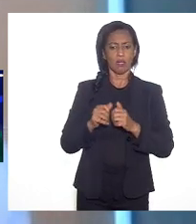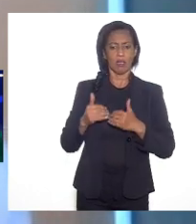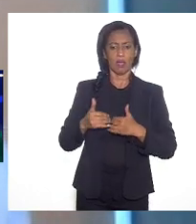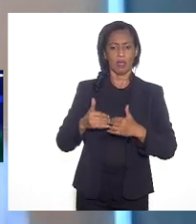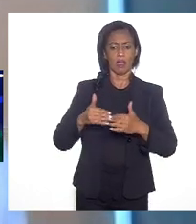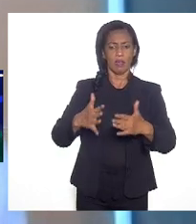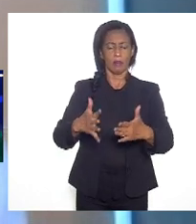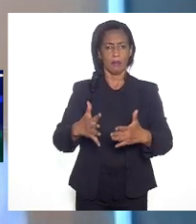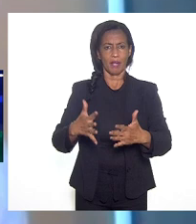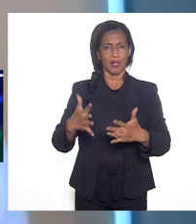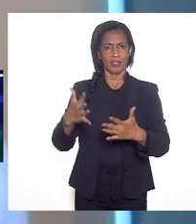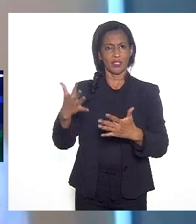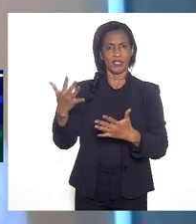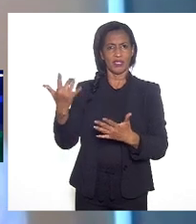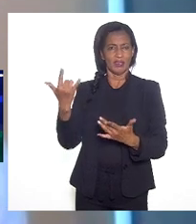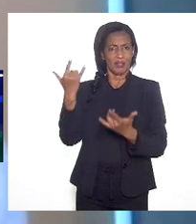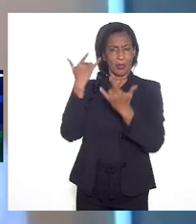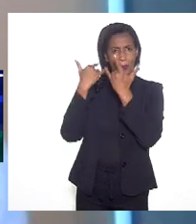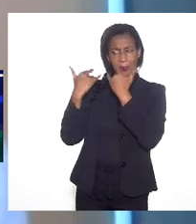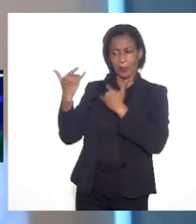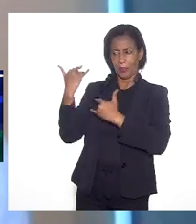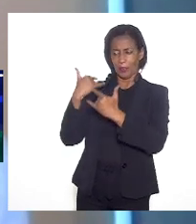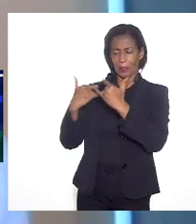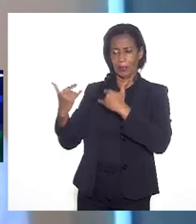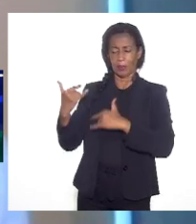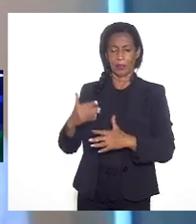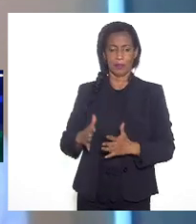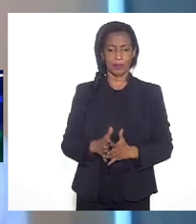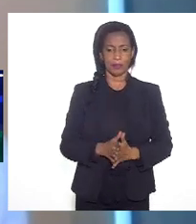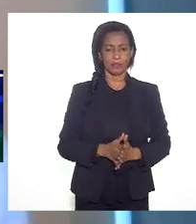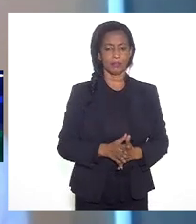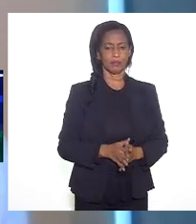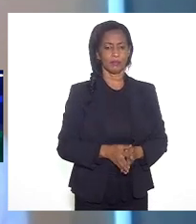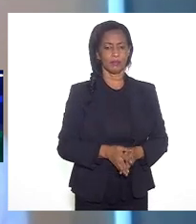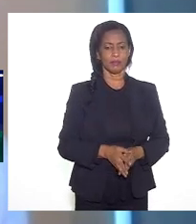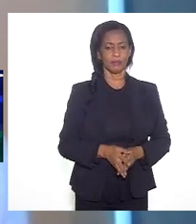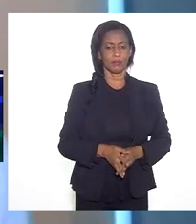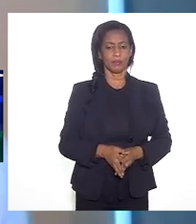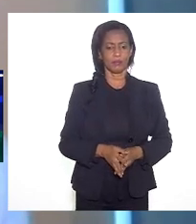dessa erotização do corpo da mulher?